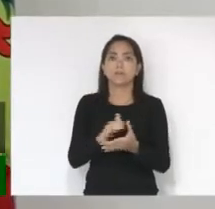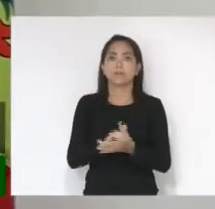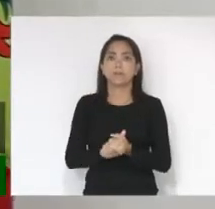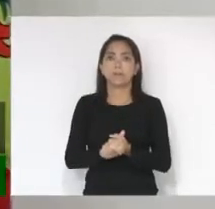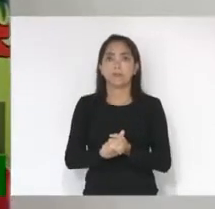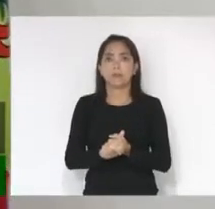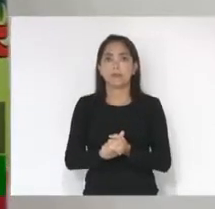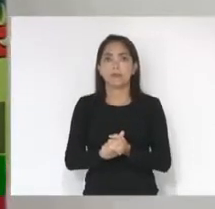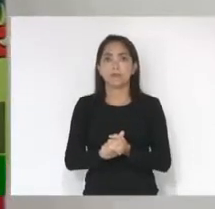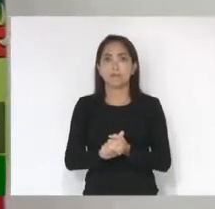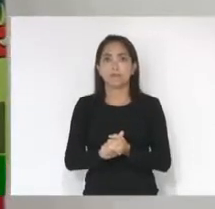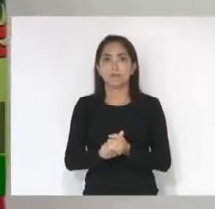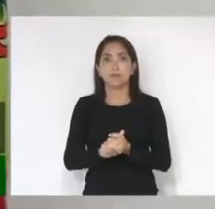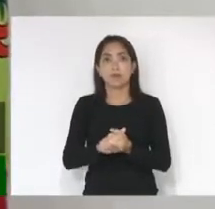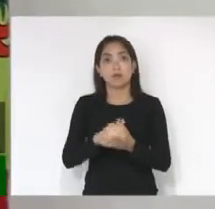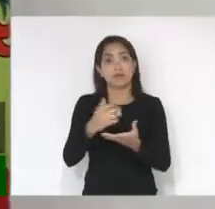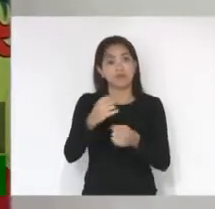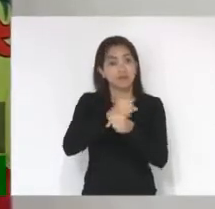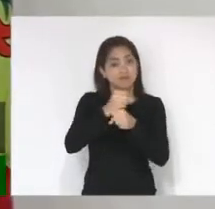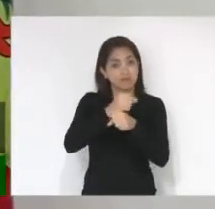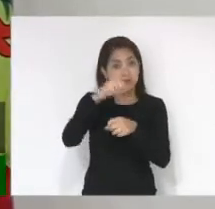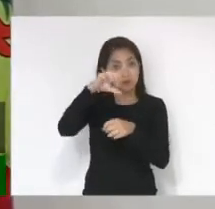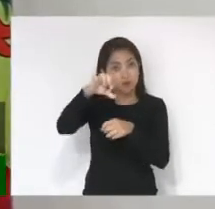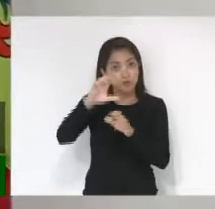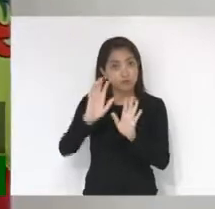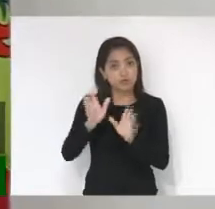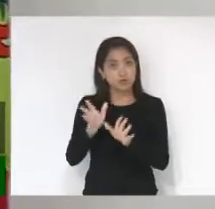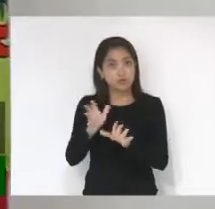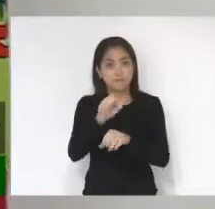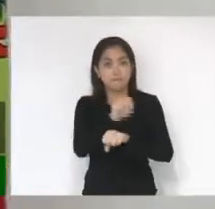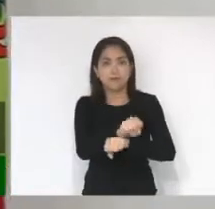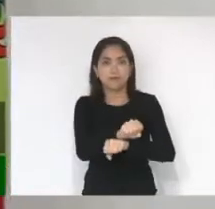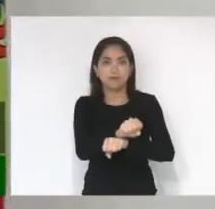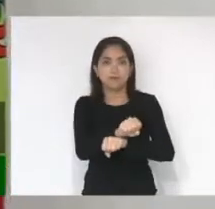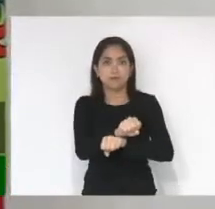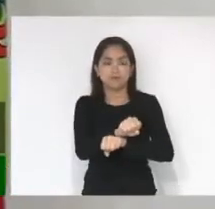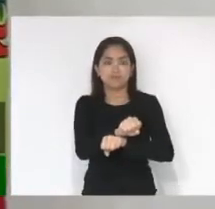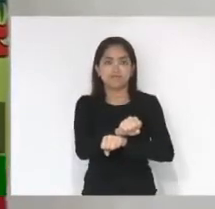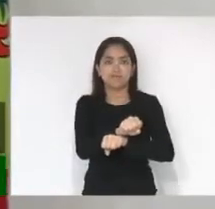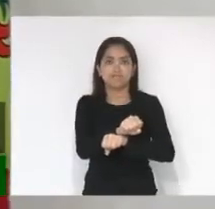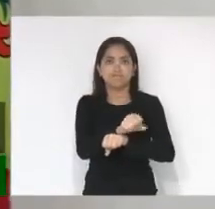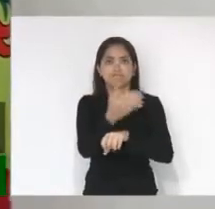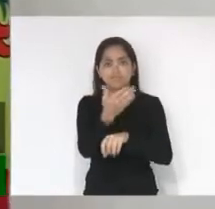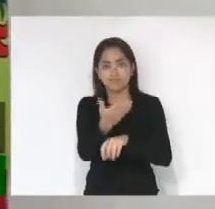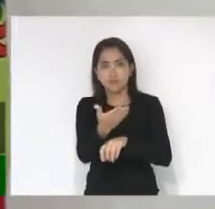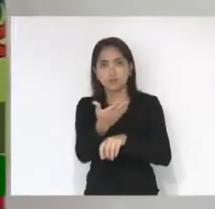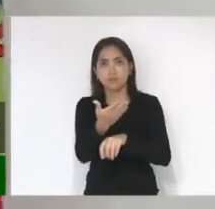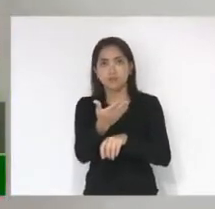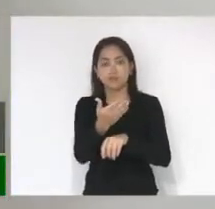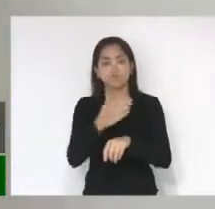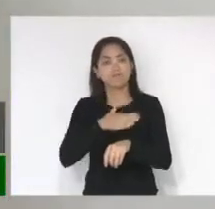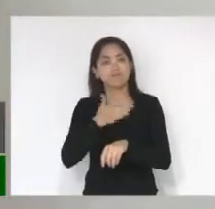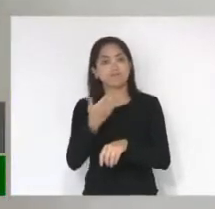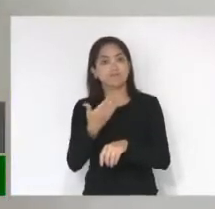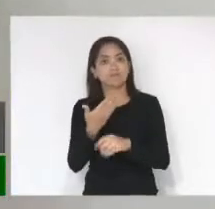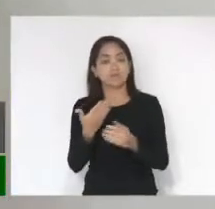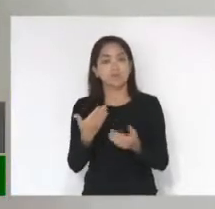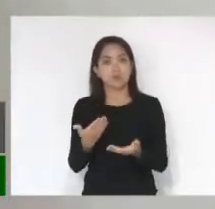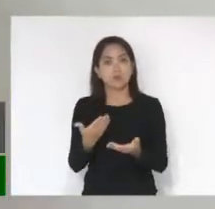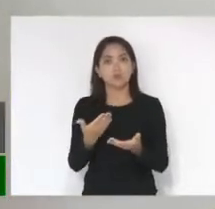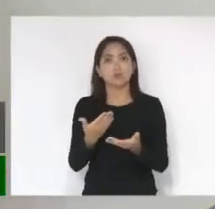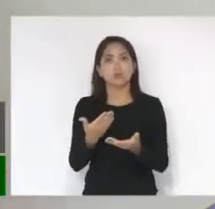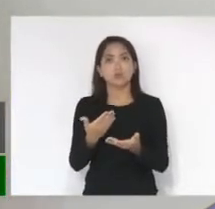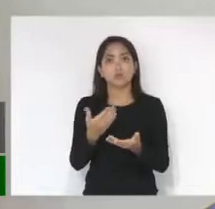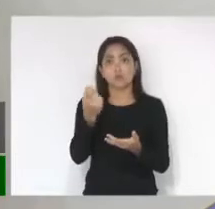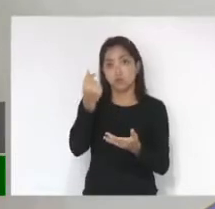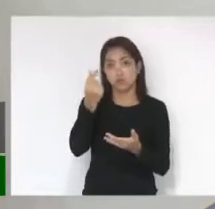vai ter aniversário de 9 anos agora, em setembro de 2019. 9 anos parado, deputado Berlanda. Então, isso nos assusta quando trata em relação